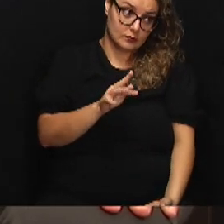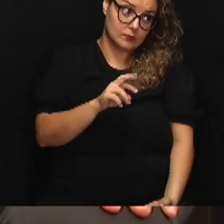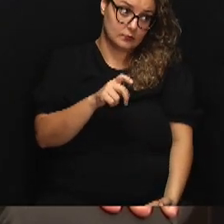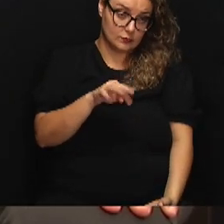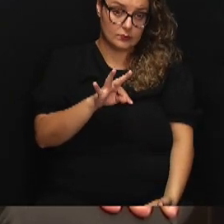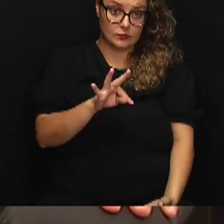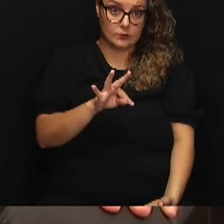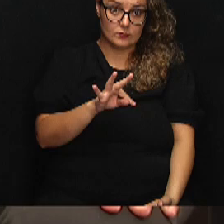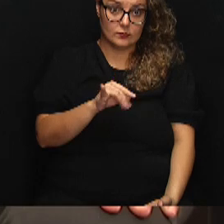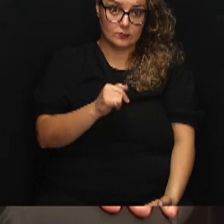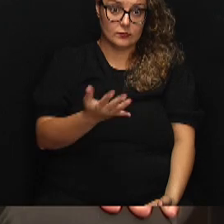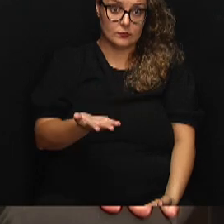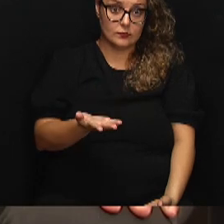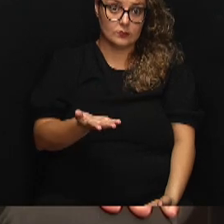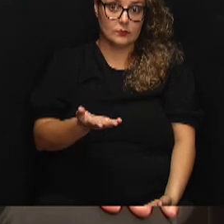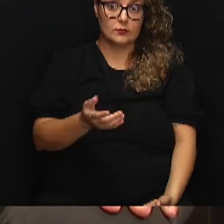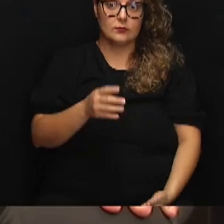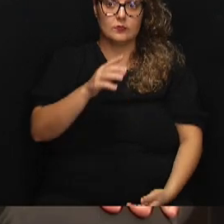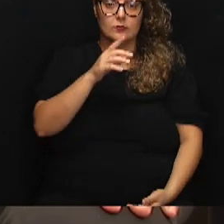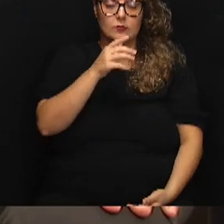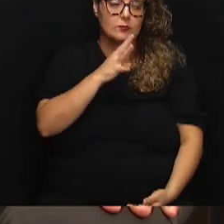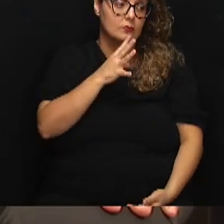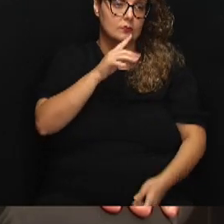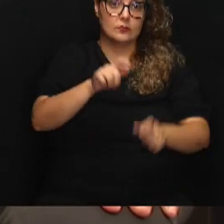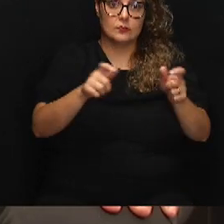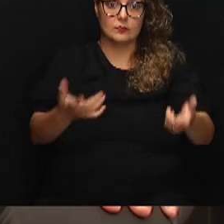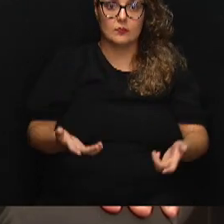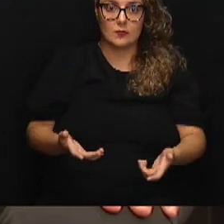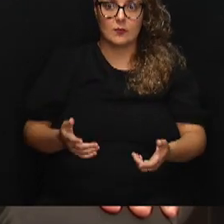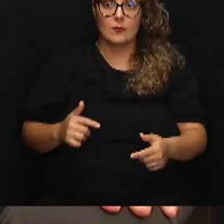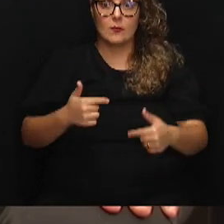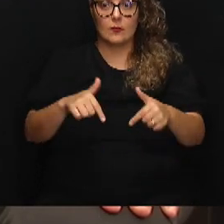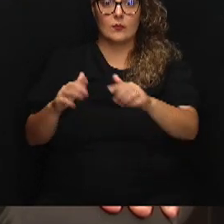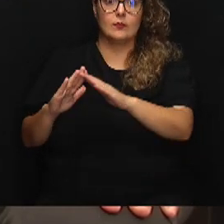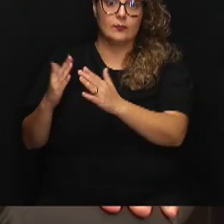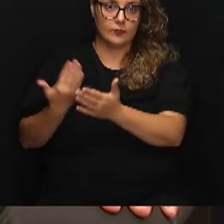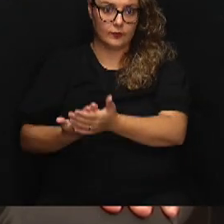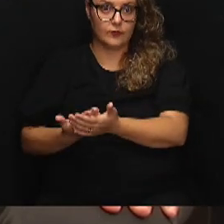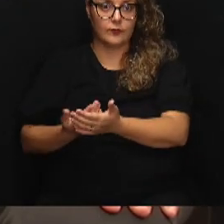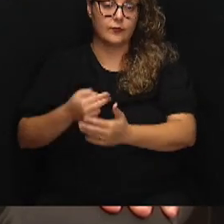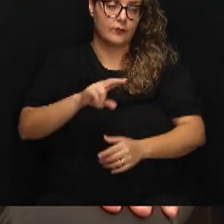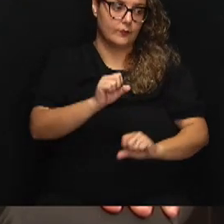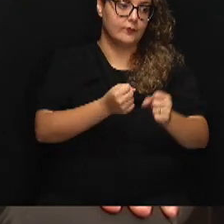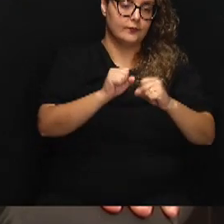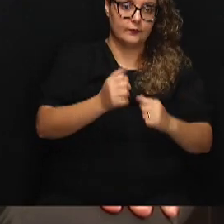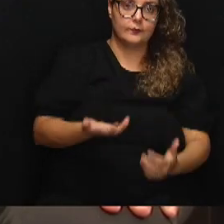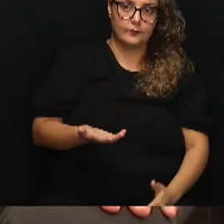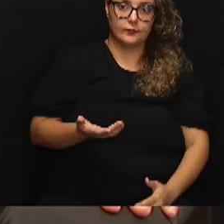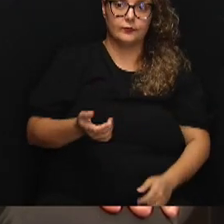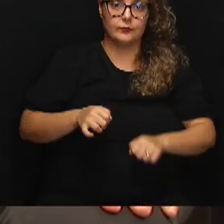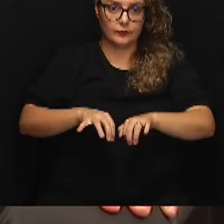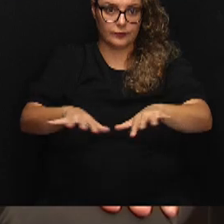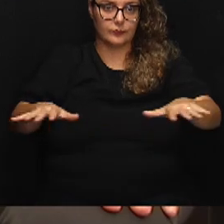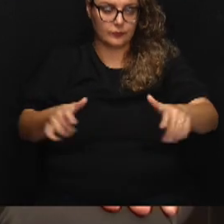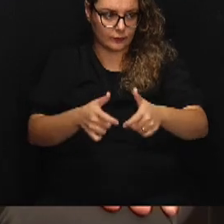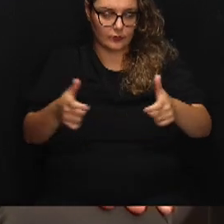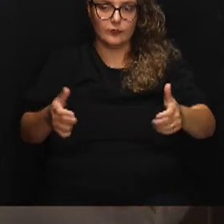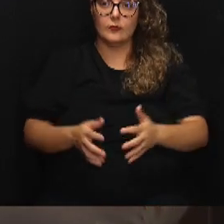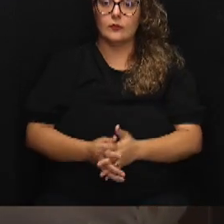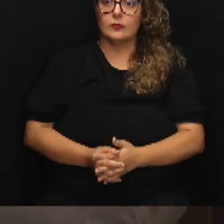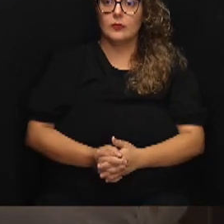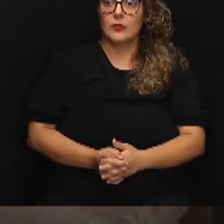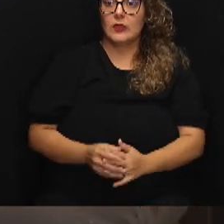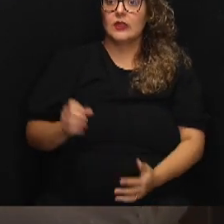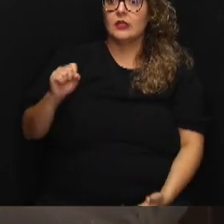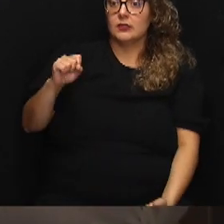conhece pessoas de RH que trabalham, por exemplo, em escolas ou indústrias. Então, é um mercado vasto.